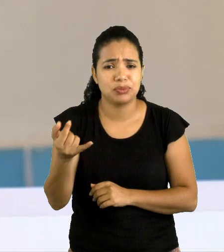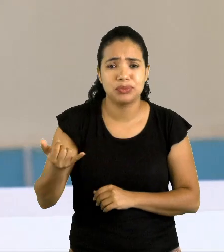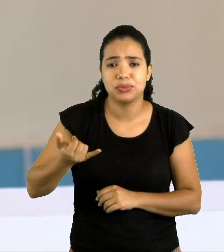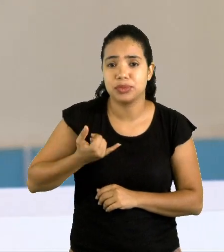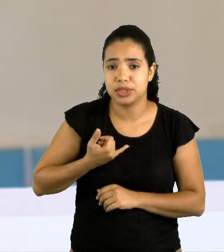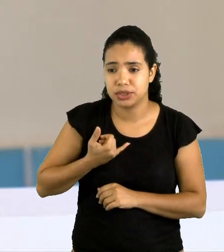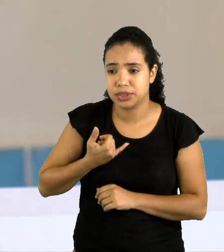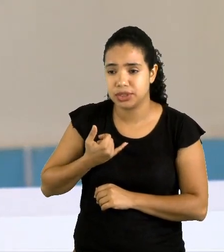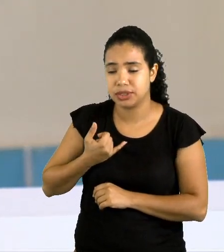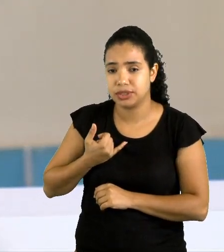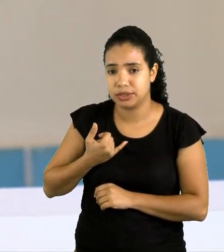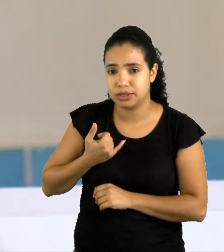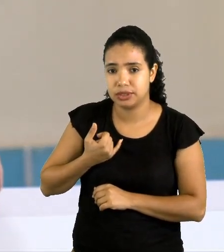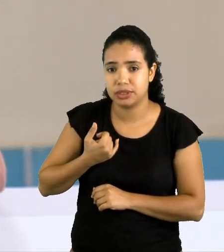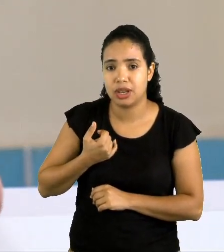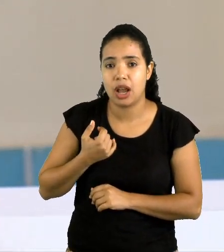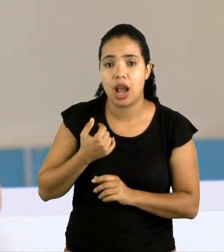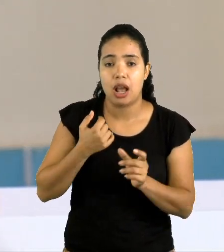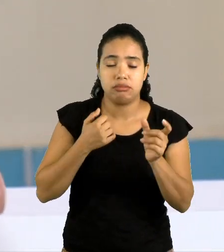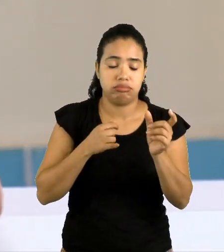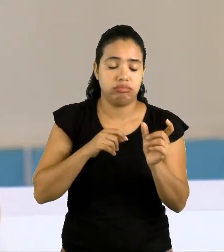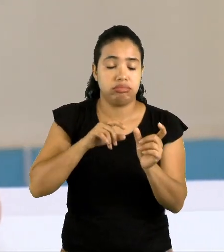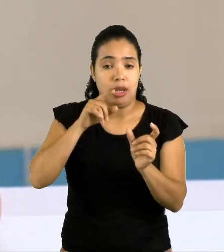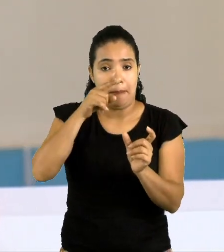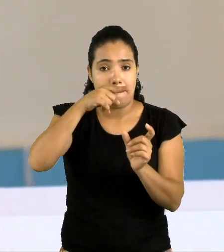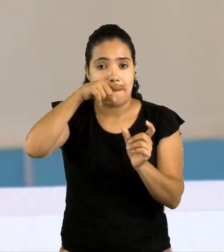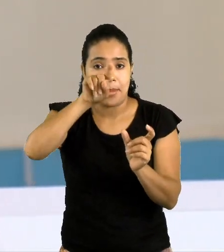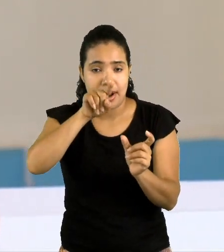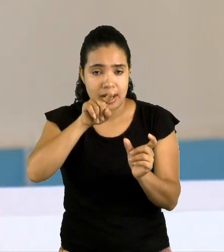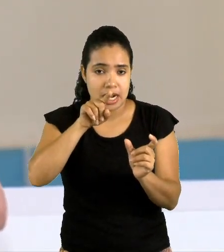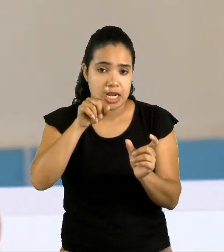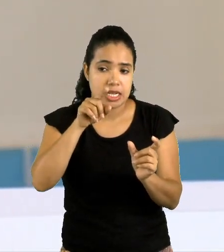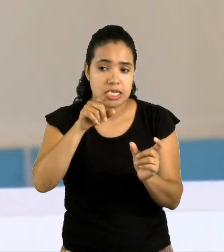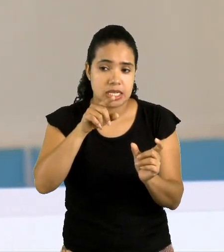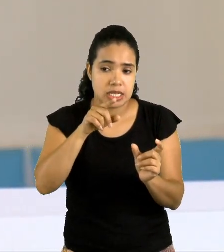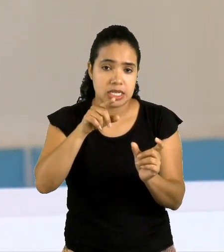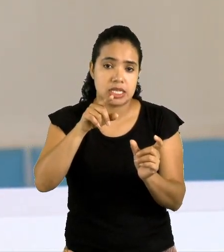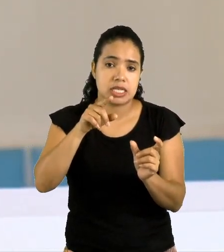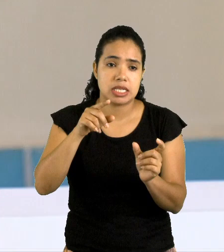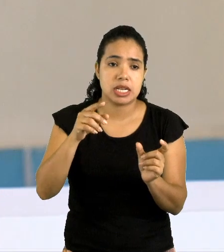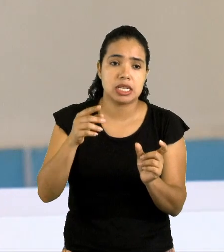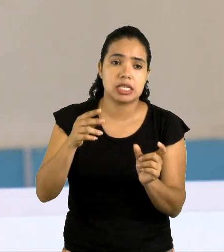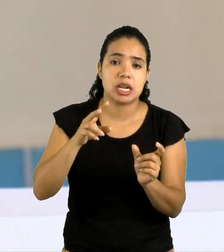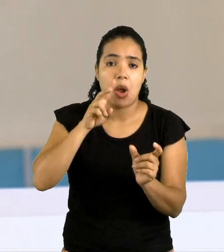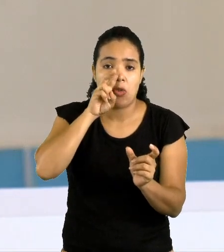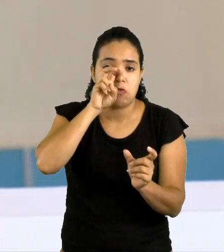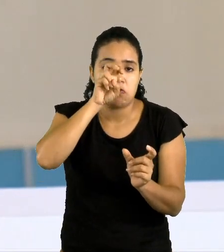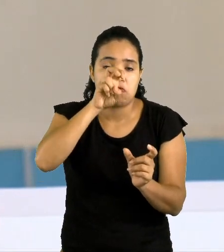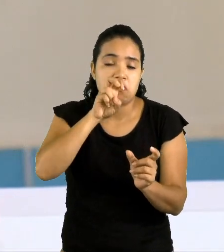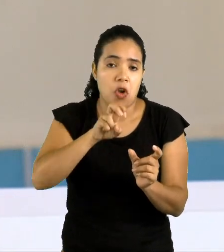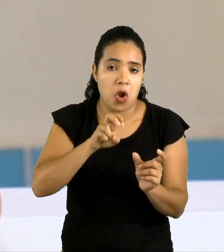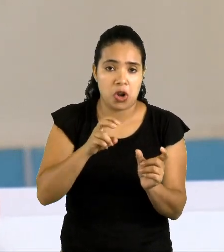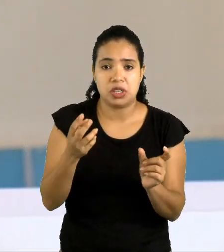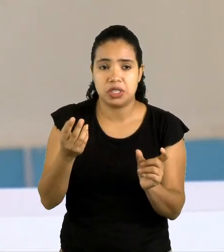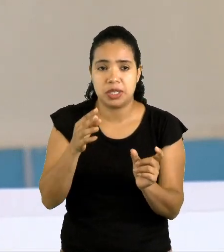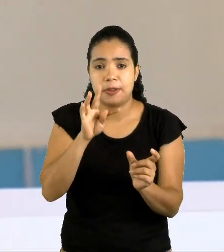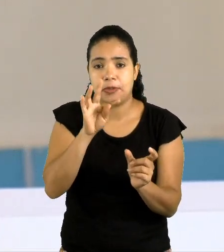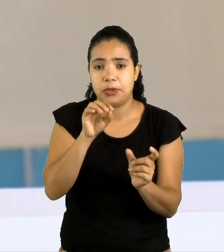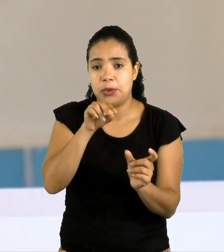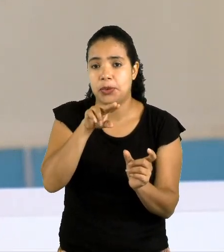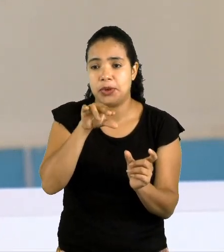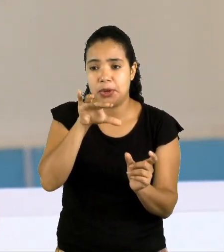que quando tem acento, o monossílabo tem o som forte, é o monossílabo